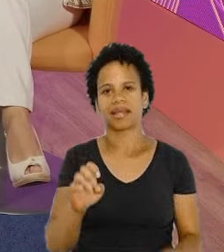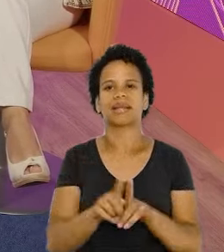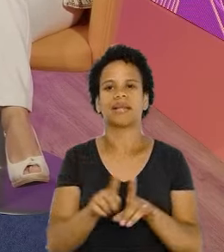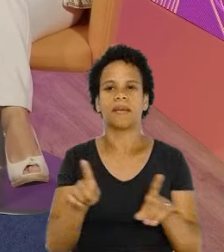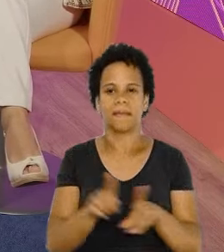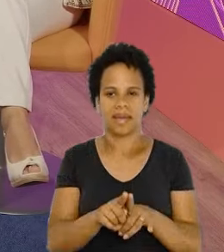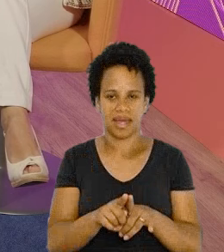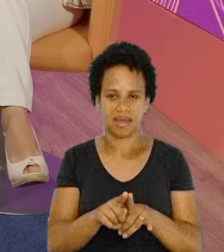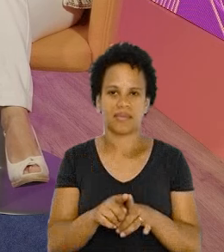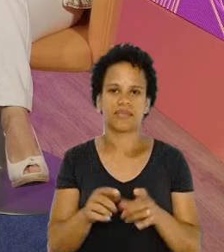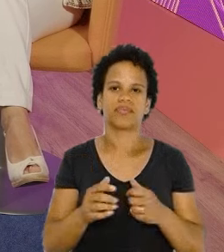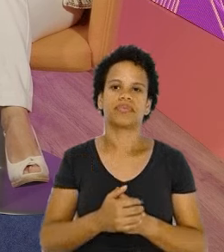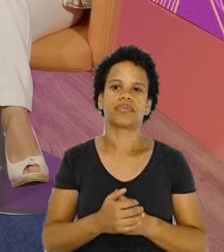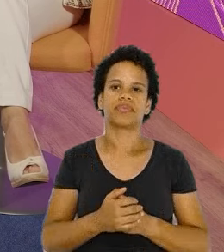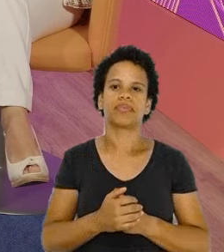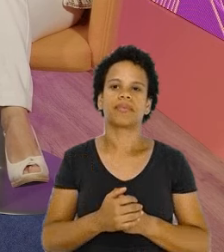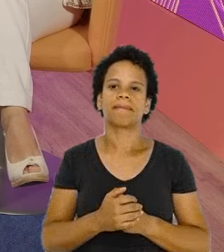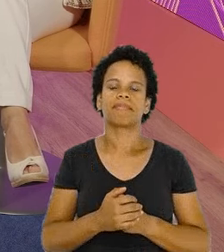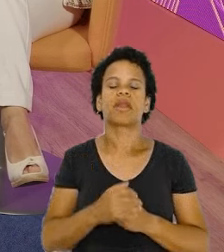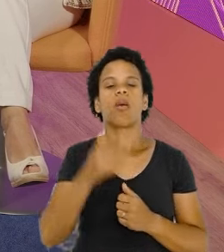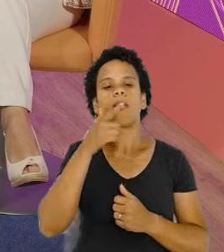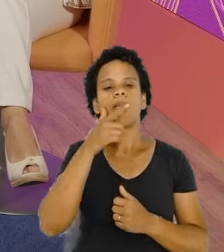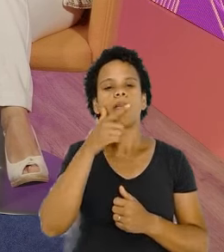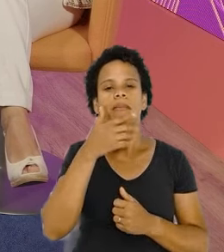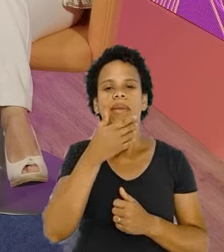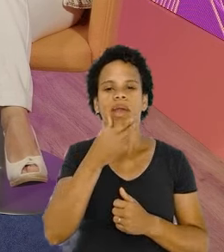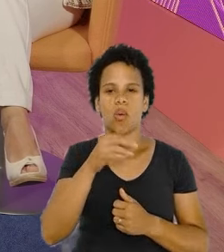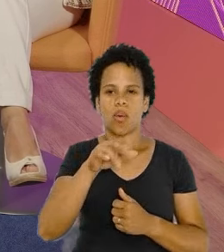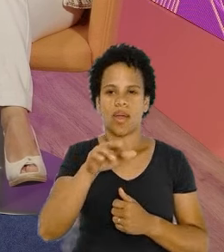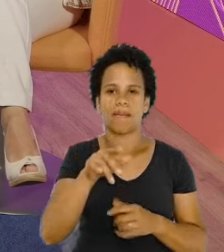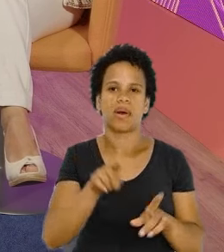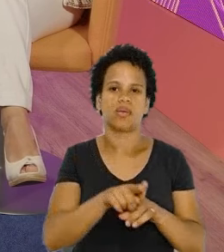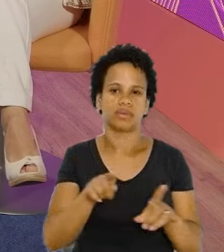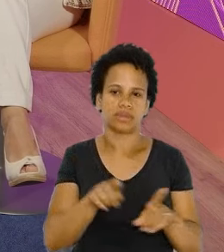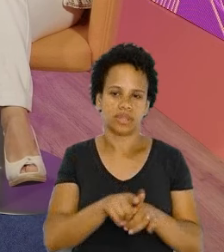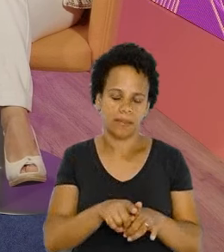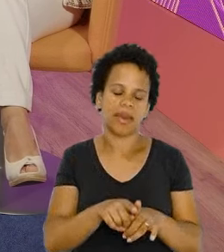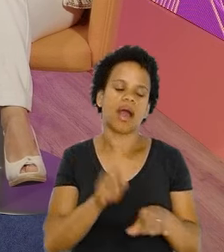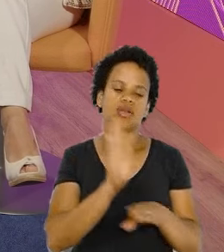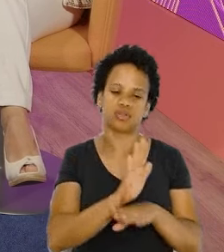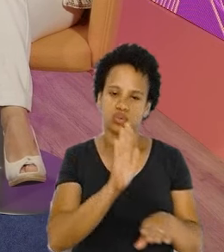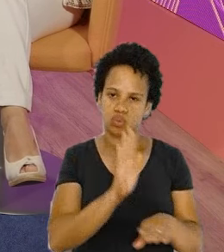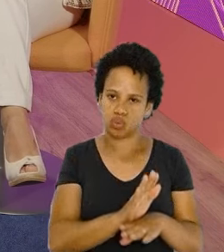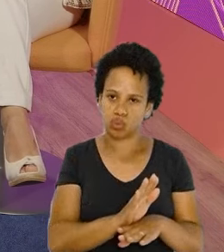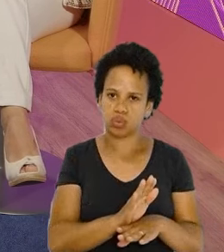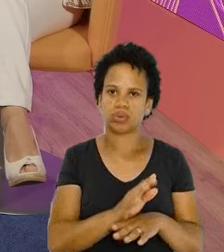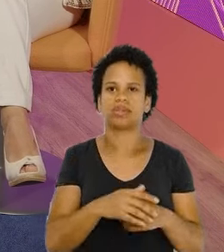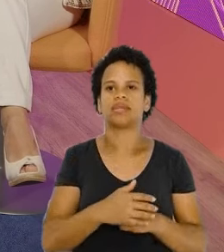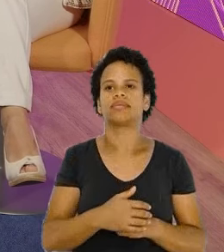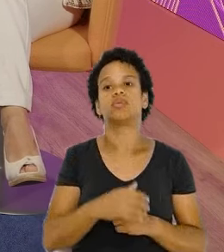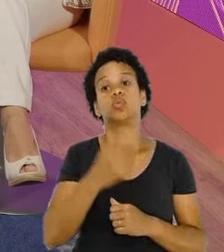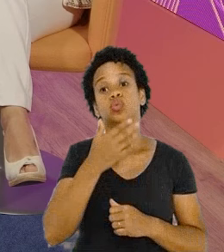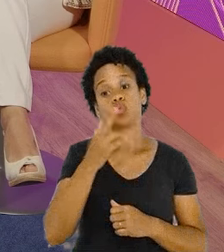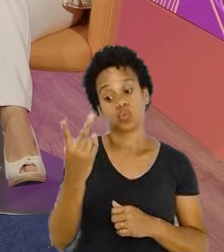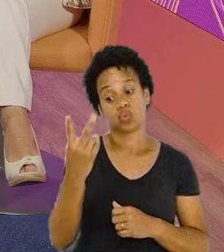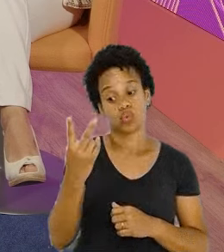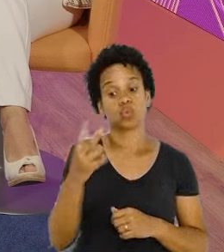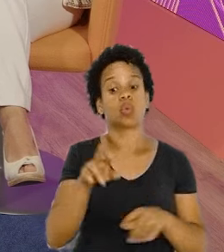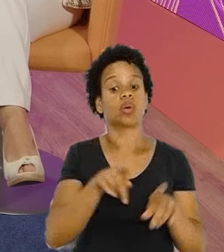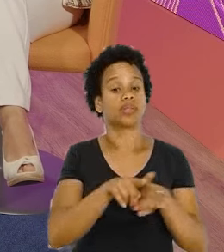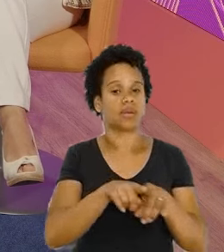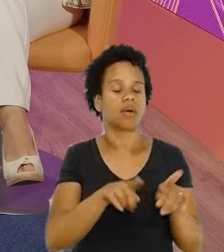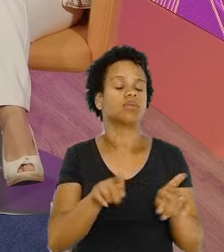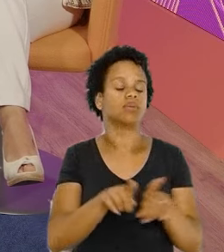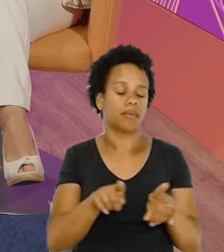philipe s e e e meu irmão report os dois irmãos dela estão bem bem